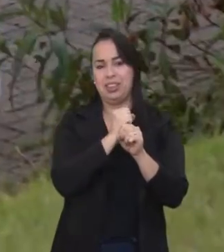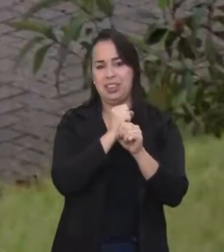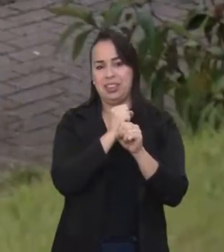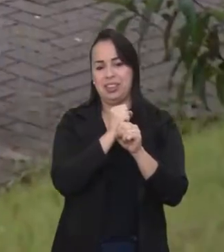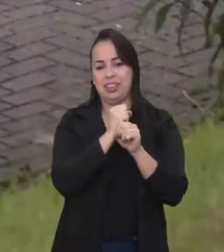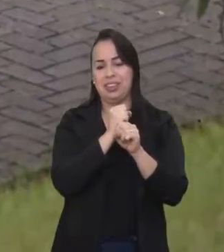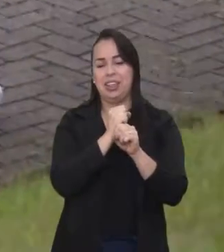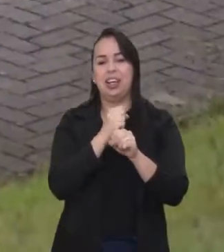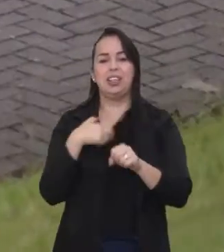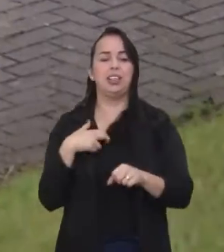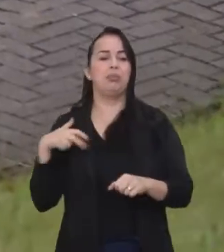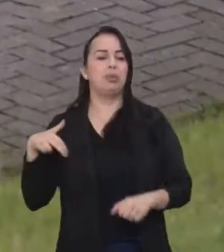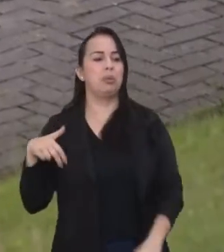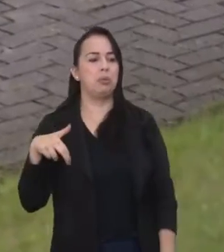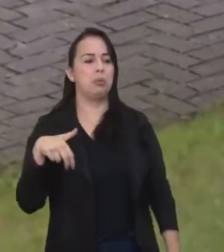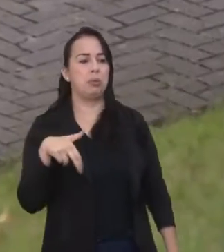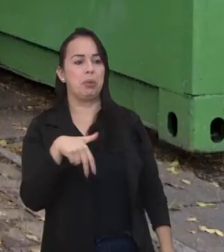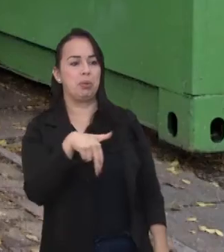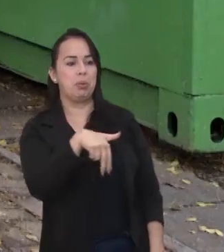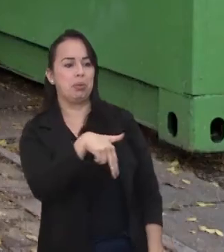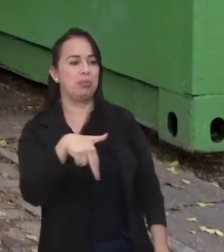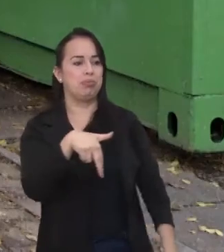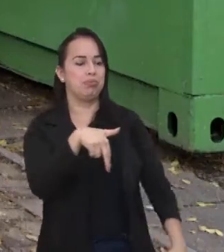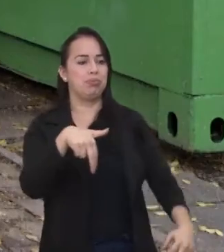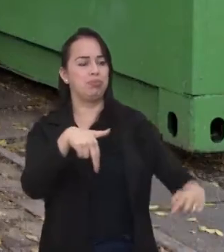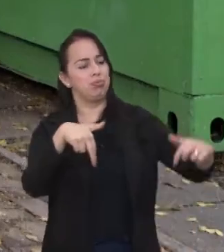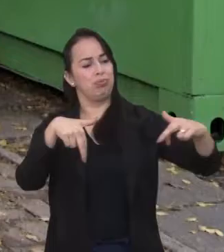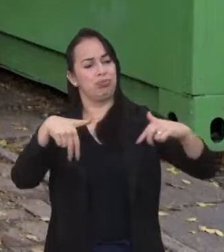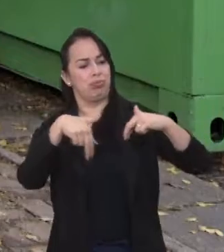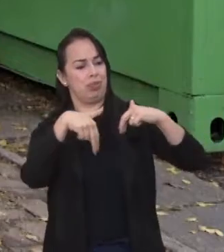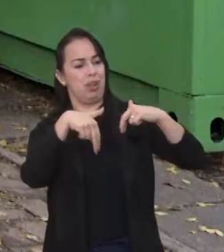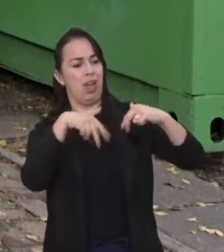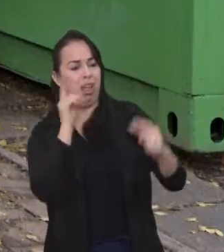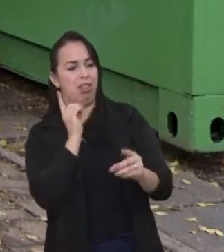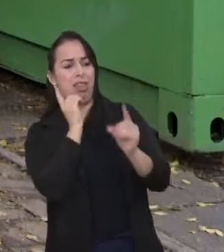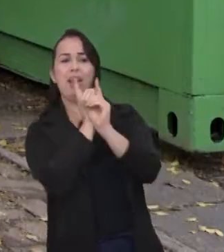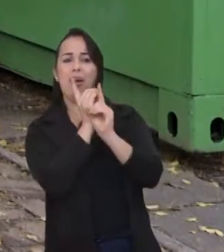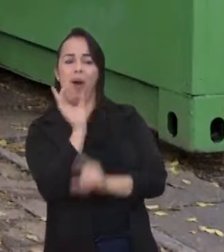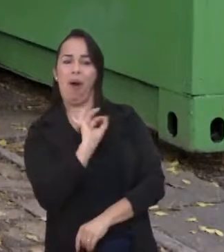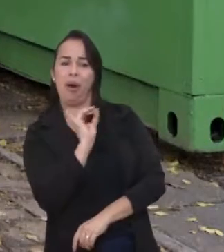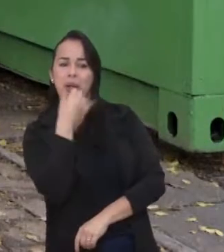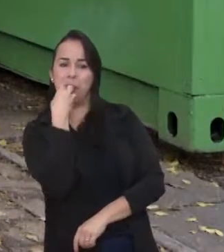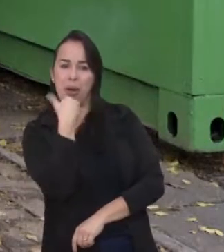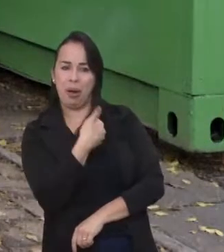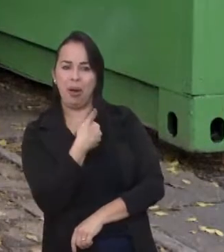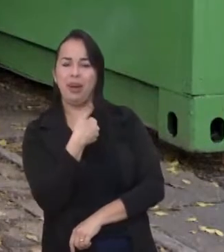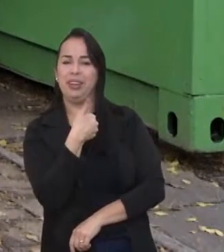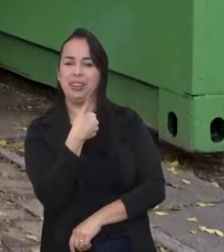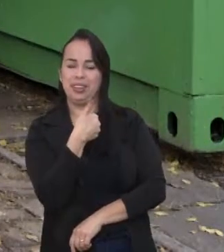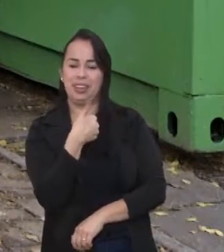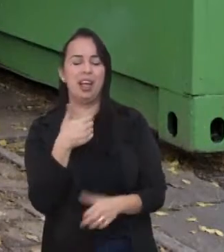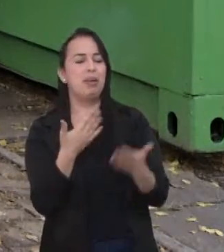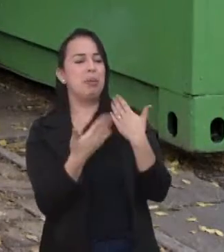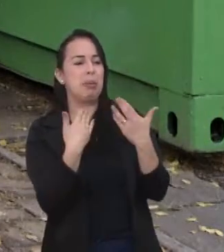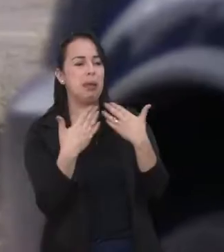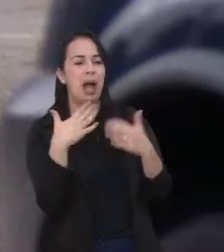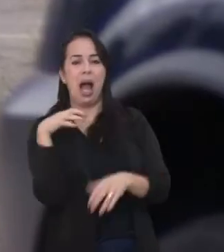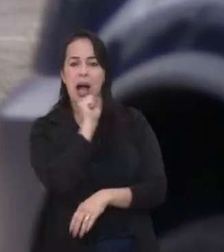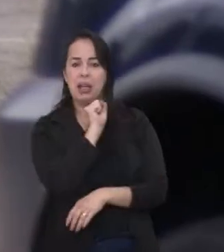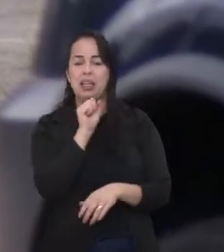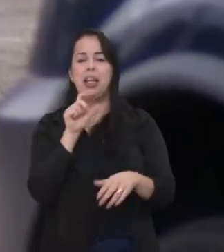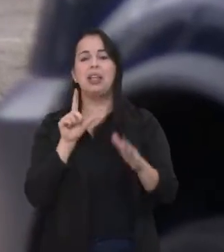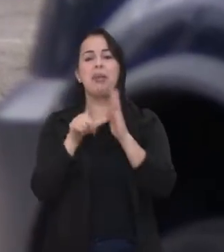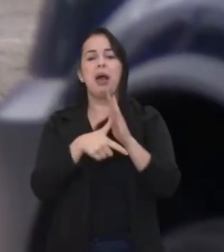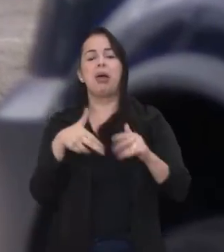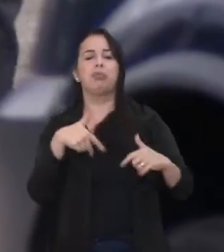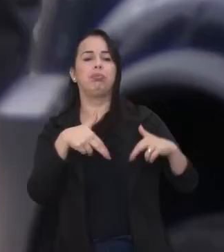que está andando, que está fazendo um footing aí, a gente se encontra. Oi, como é que vai? Tudo bem? Dá uma conversadinha rápida e